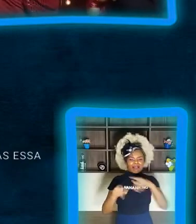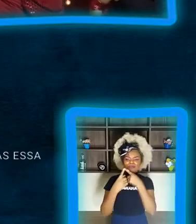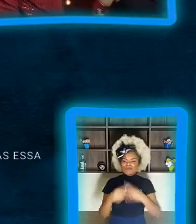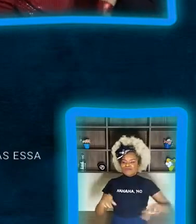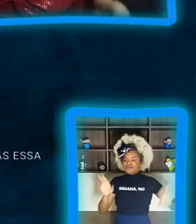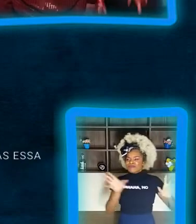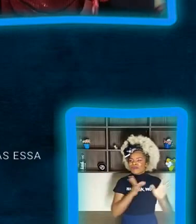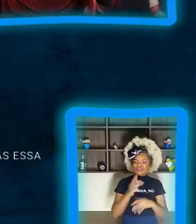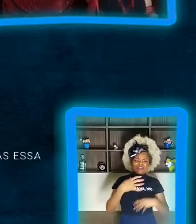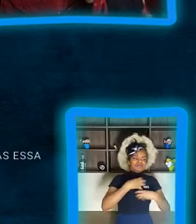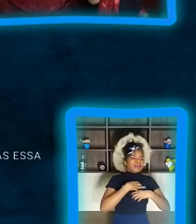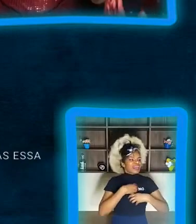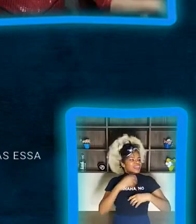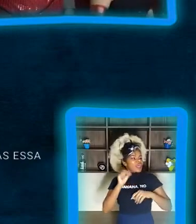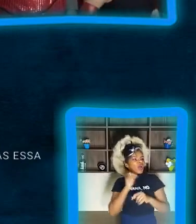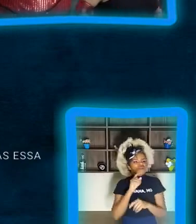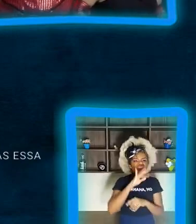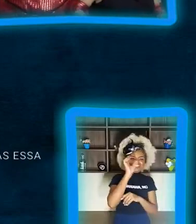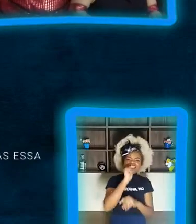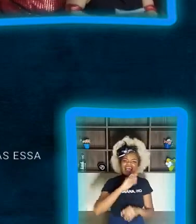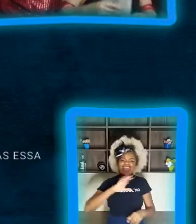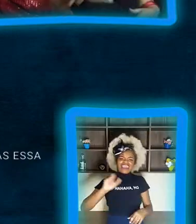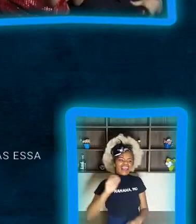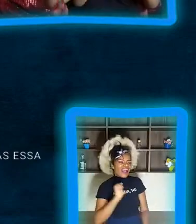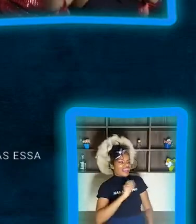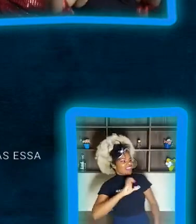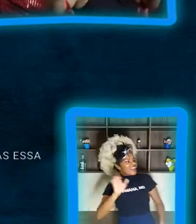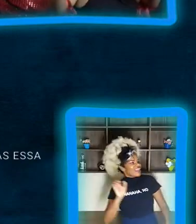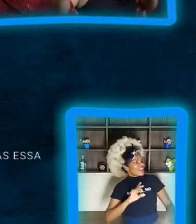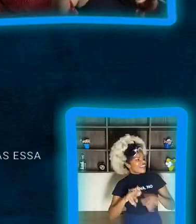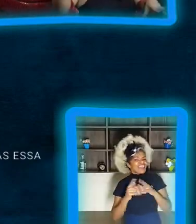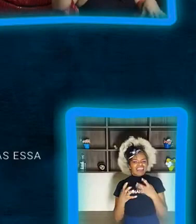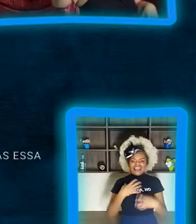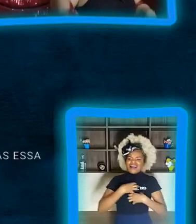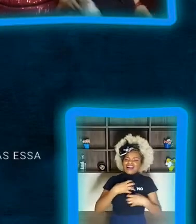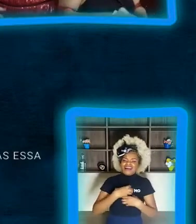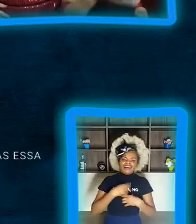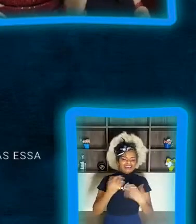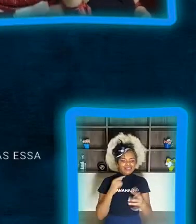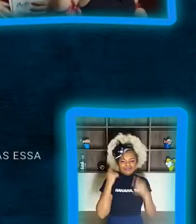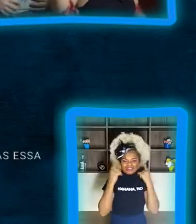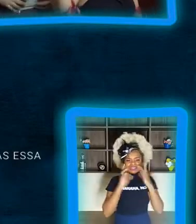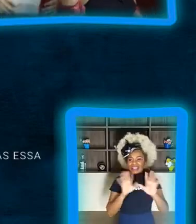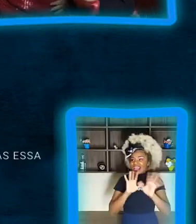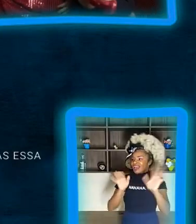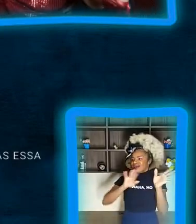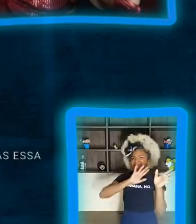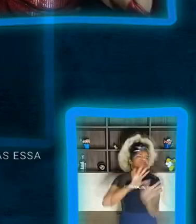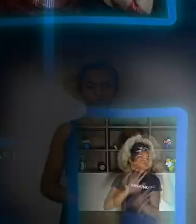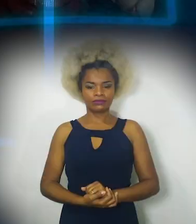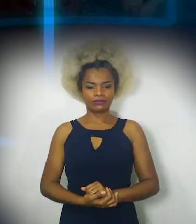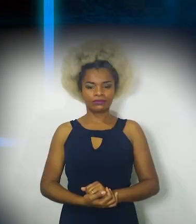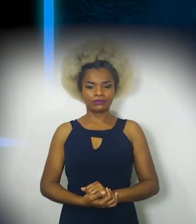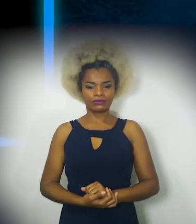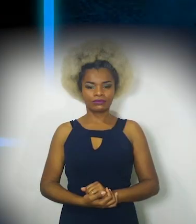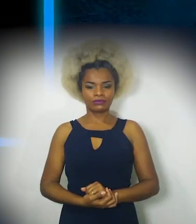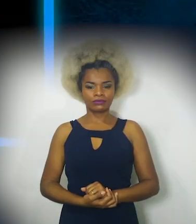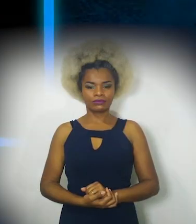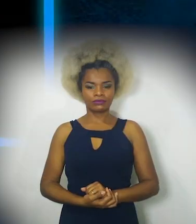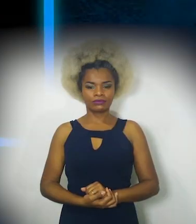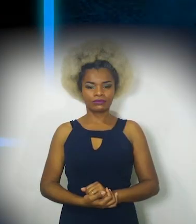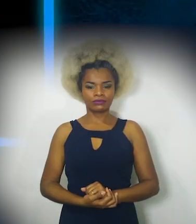ó. Oficina EAE. Com essa, eu chamo a segunda música que eu preciso me recuperar da vergonha.